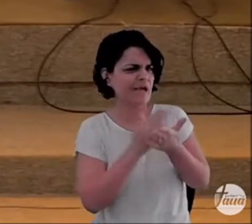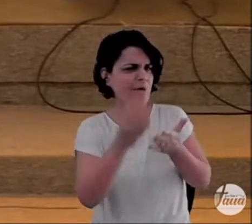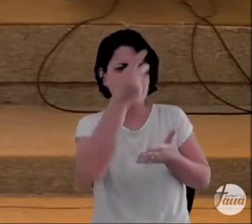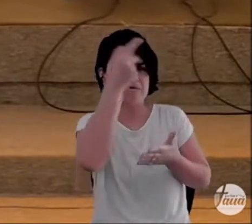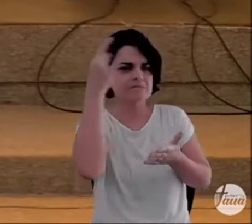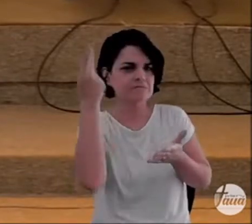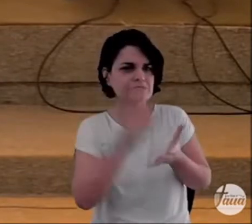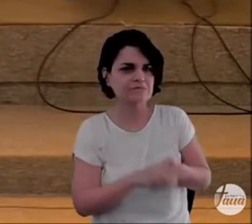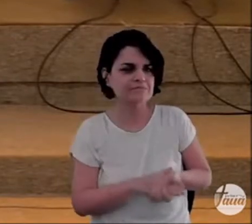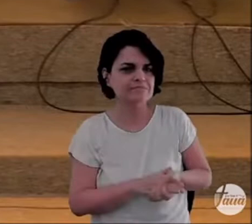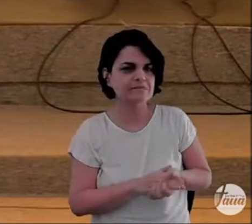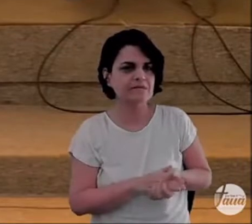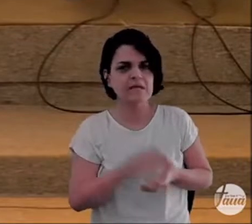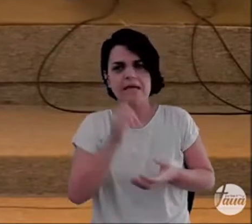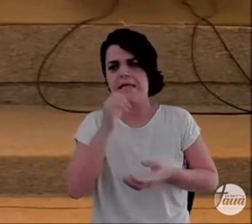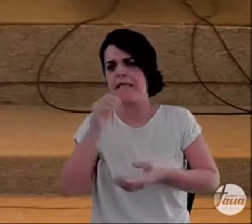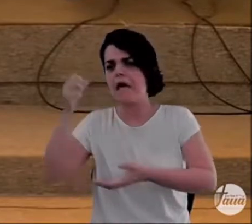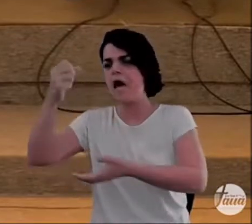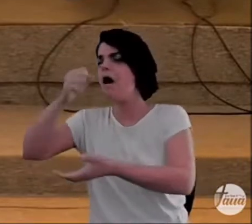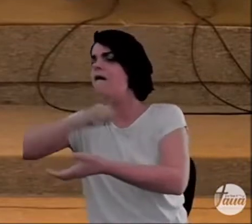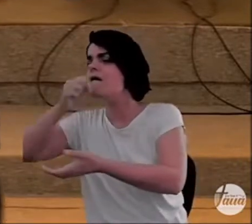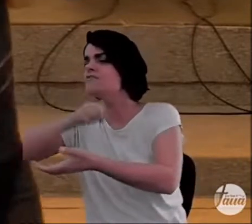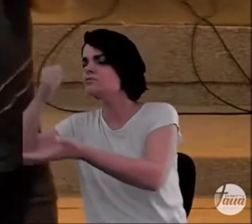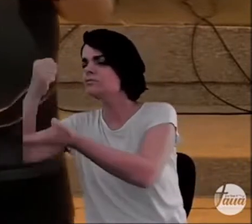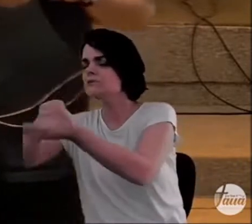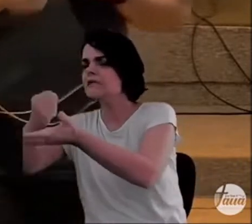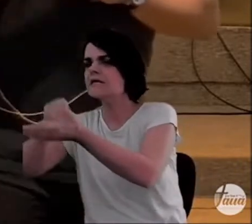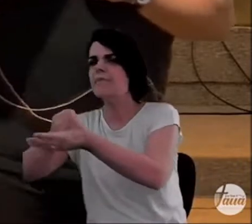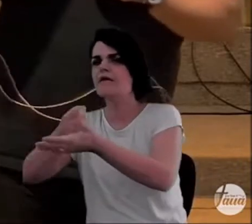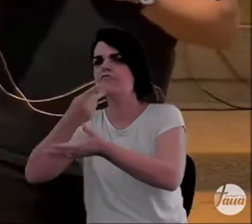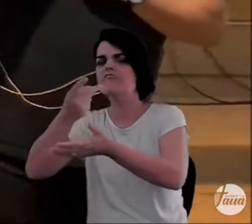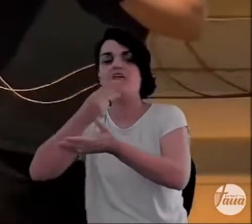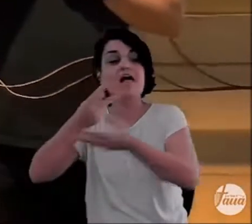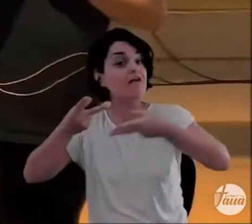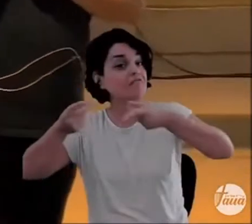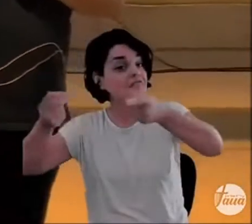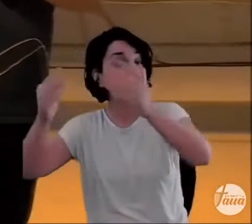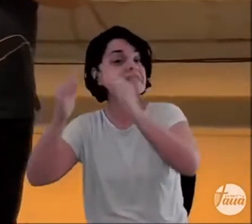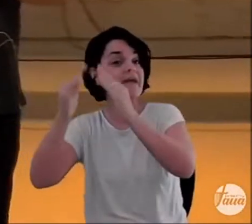o Antigo Testamento não diz que a gente tem que vender a casa e entregar.